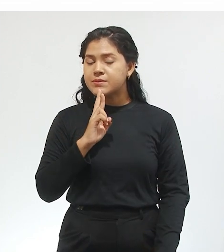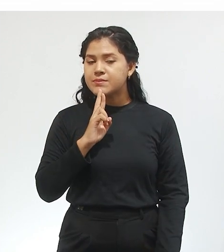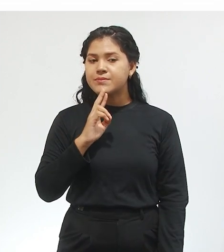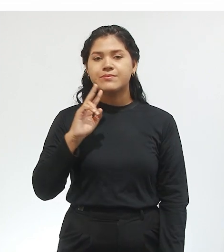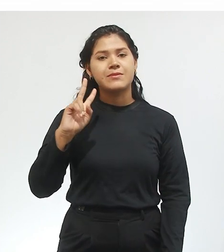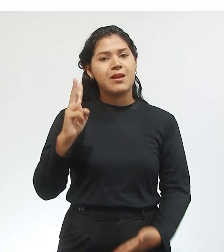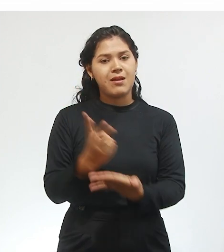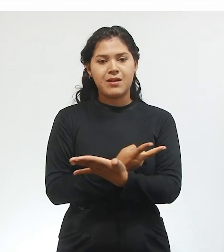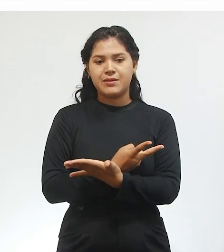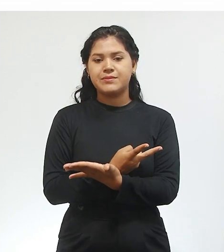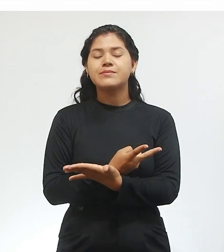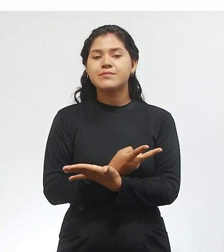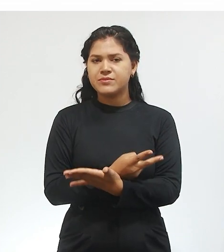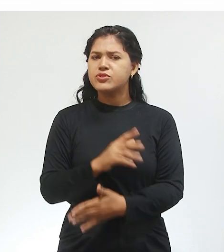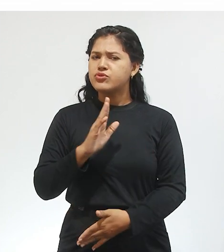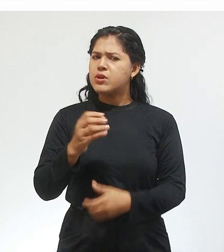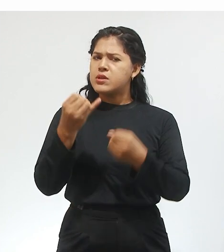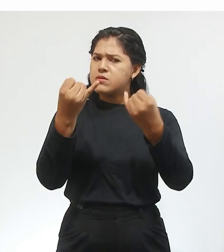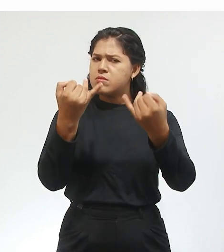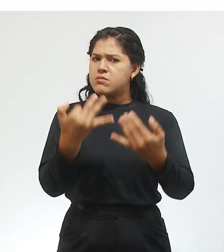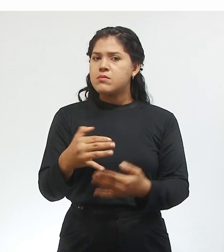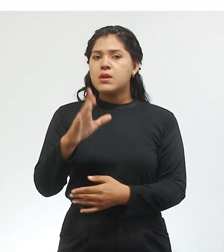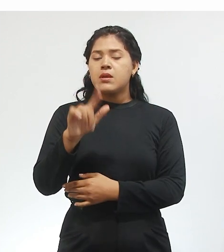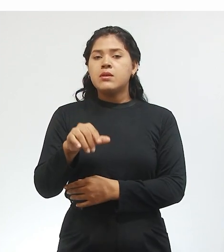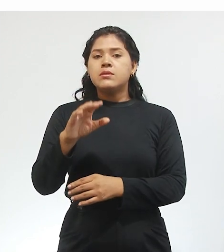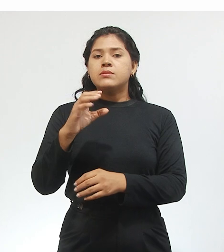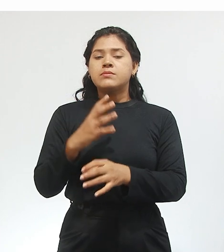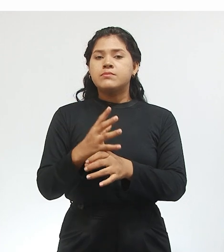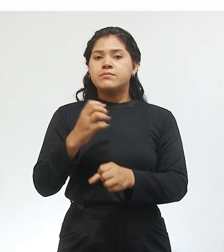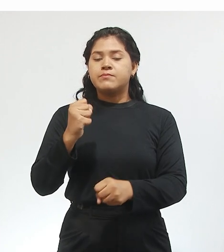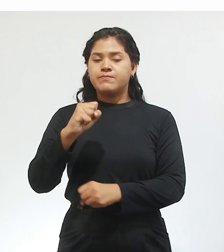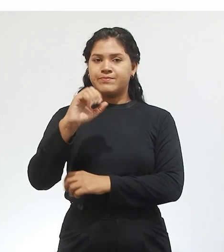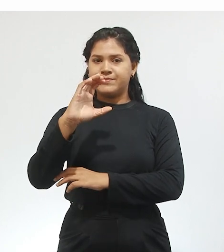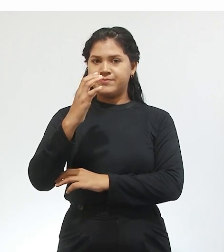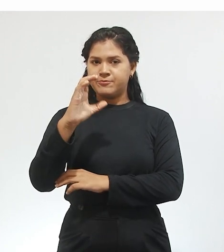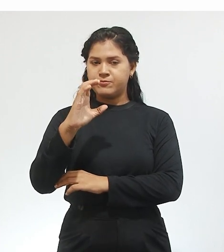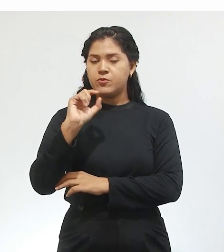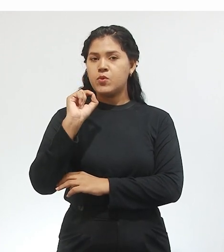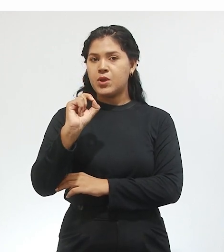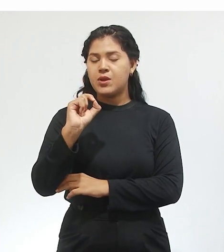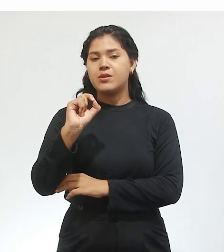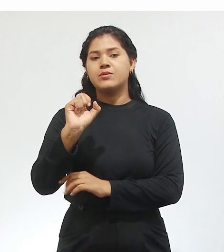Errada, né? Já explicamos. A contabilidade é o quê? É uma ciência